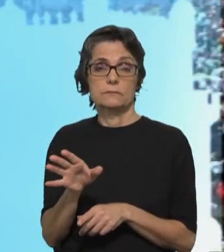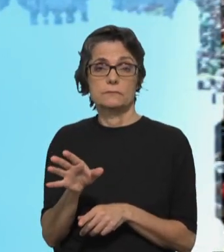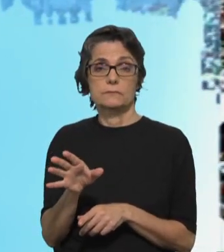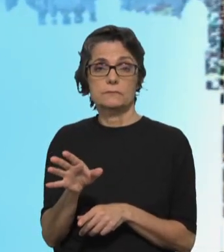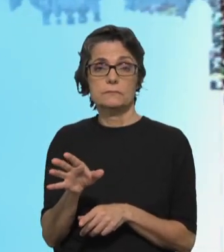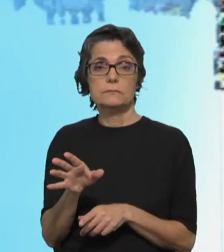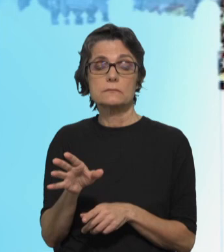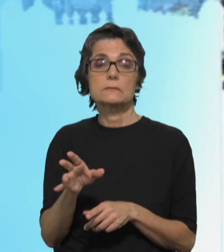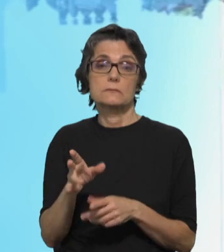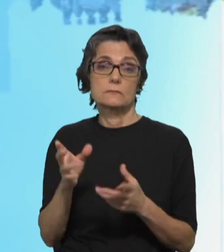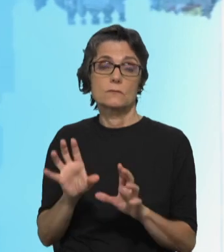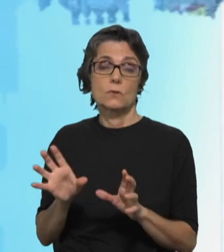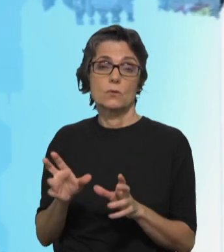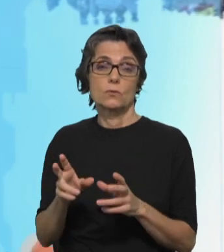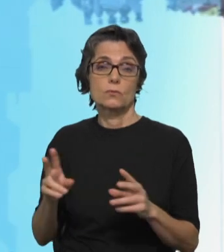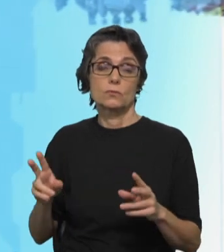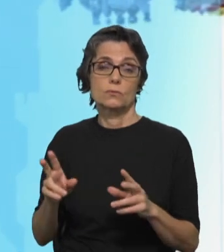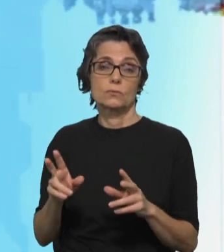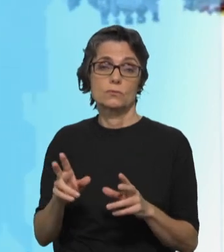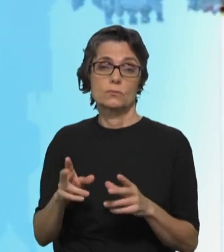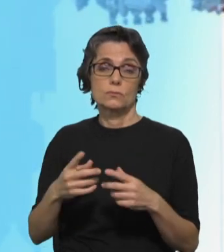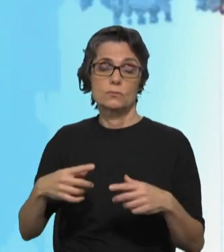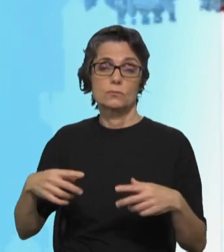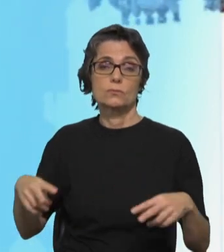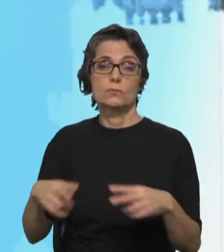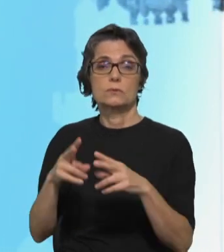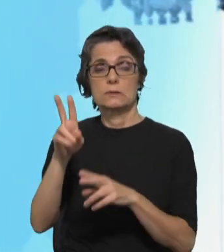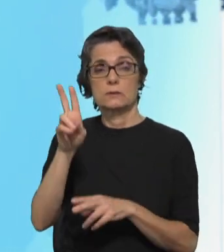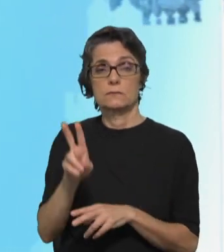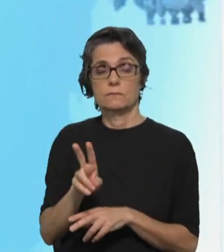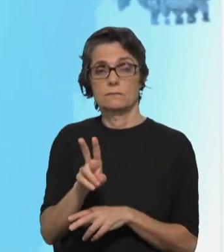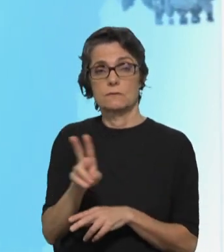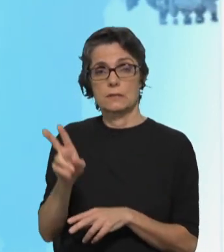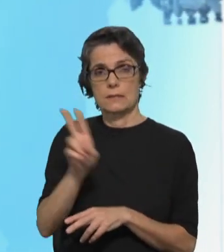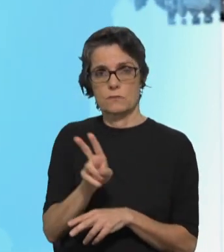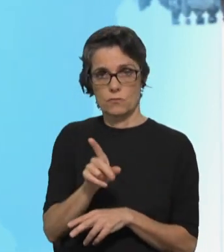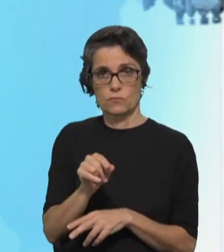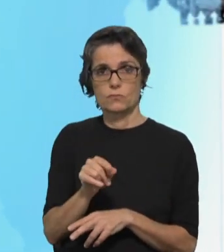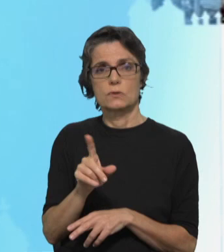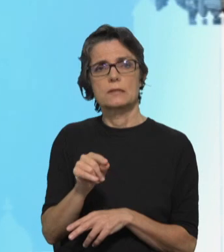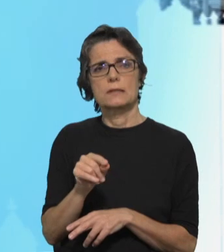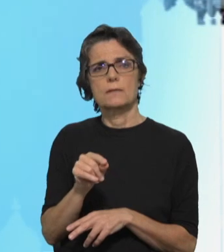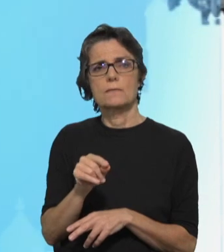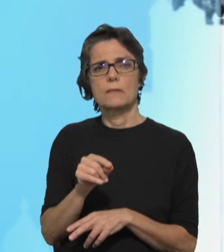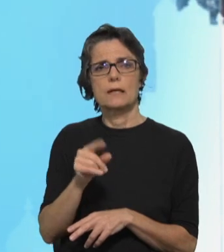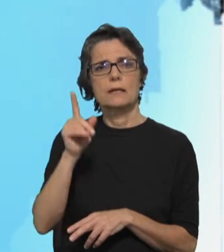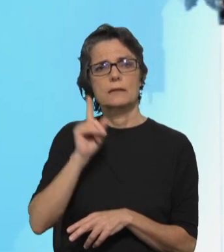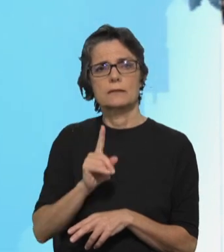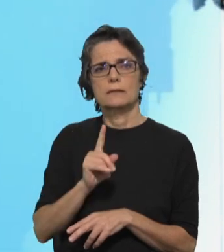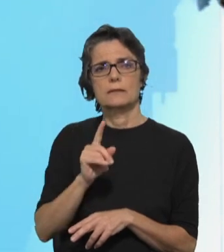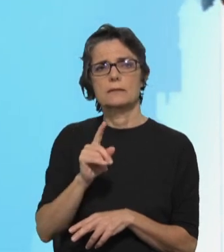o Concílio Vaticano II, daquilo que tinha sido a instauração do Dia Mundial da Paz por